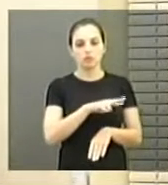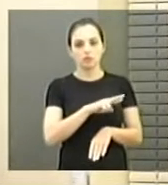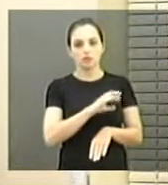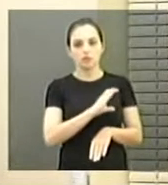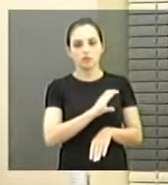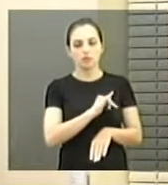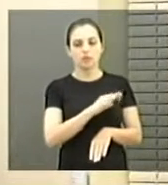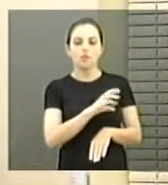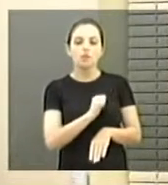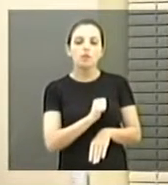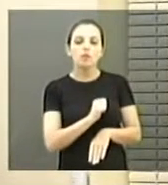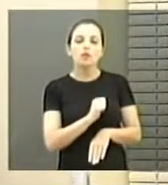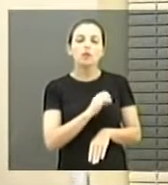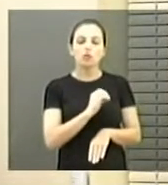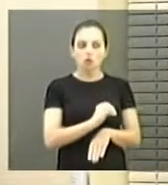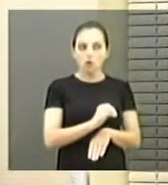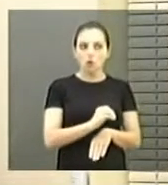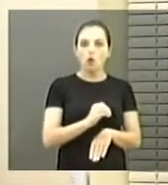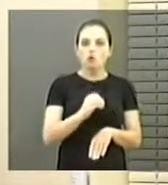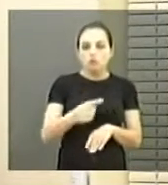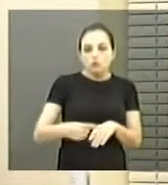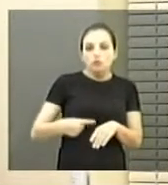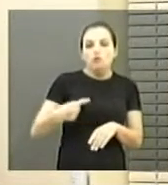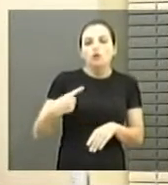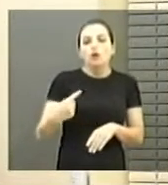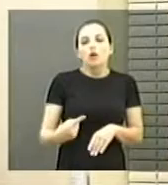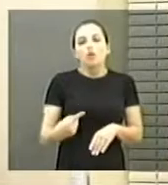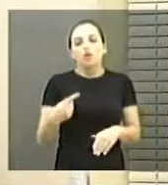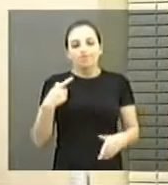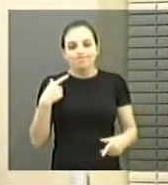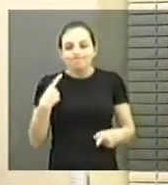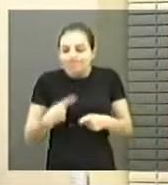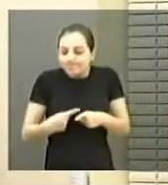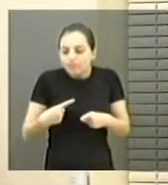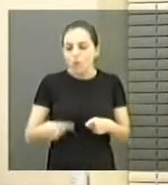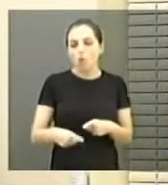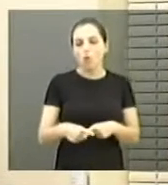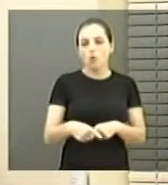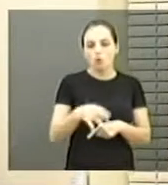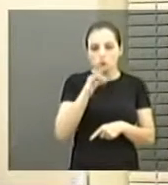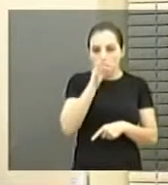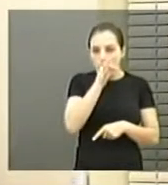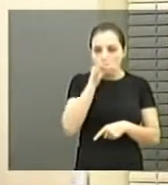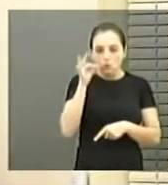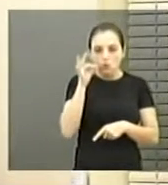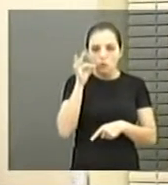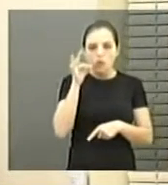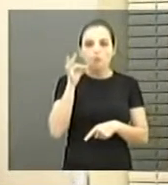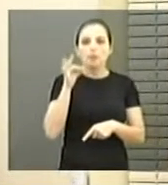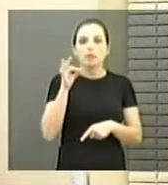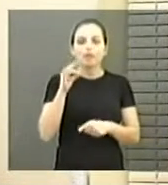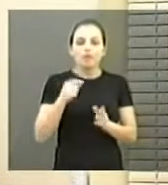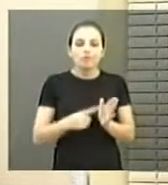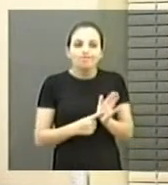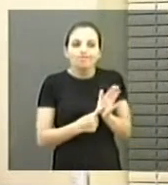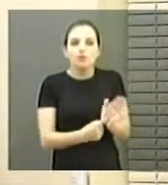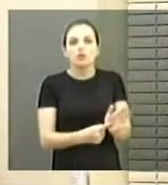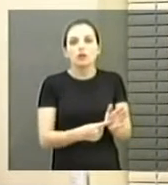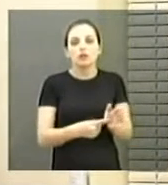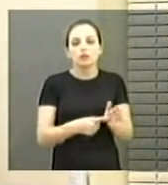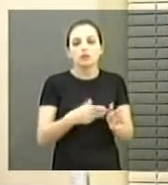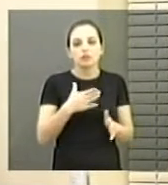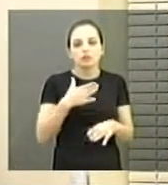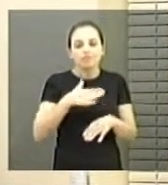mais uma vez, que combatente em relação à questão das drogas, que vai se configurando num dos